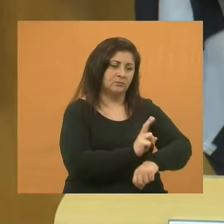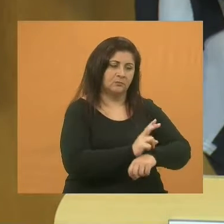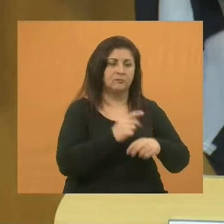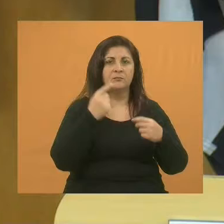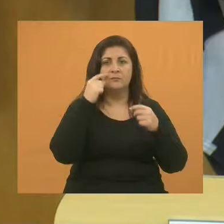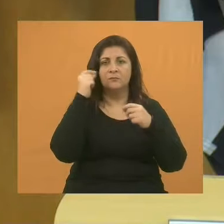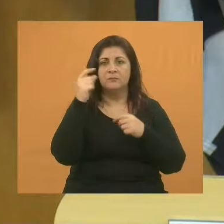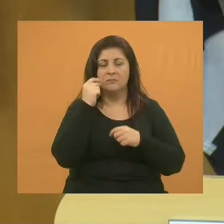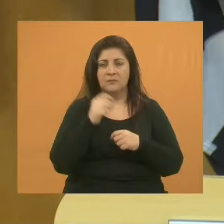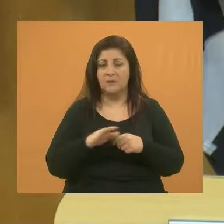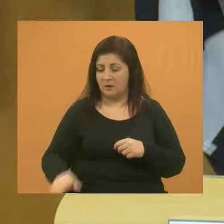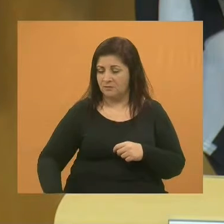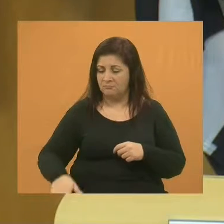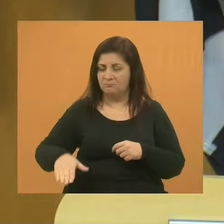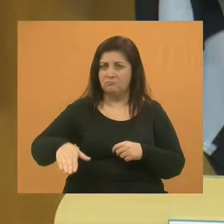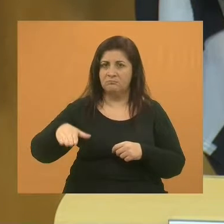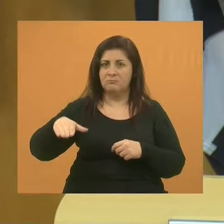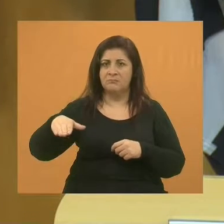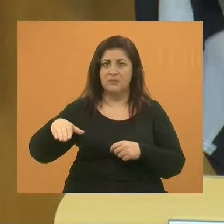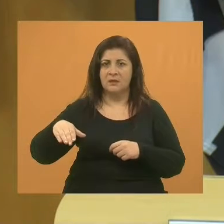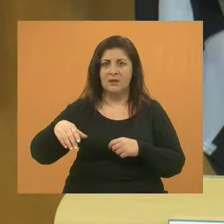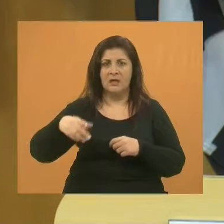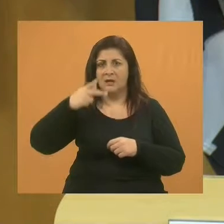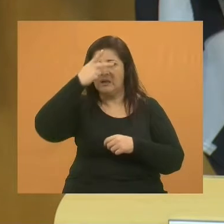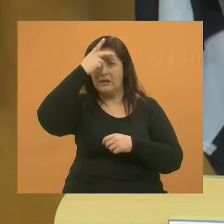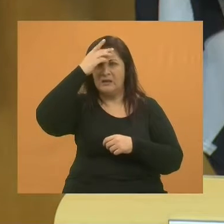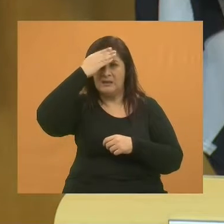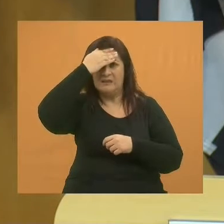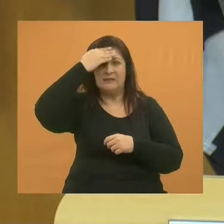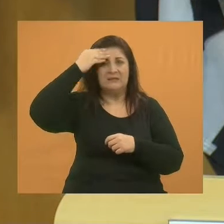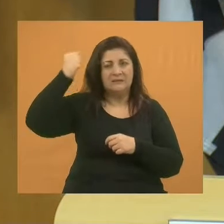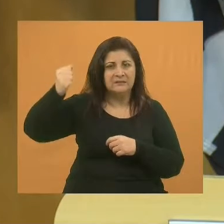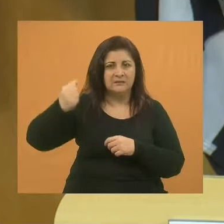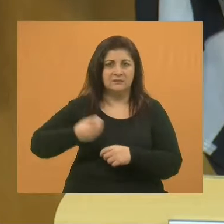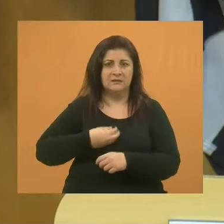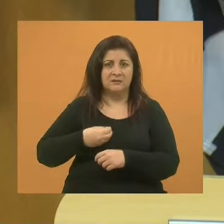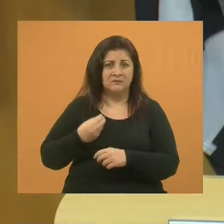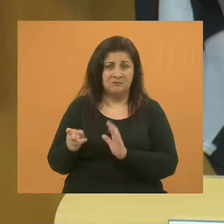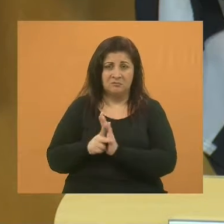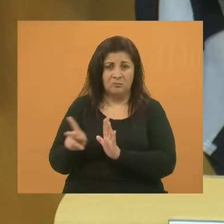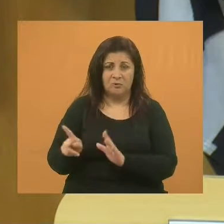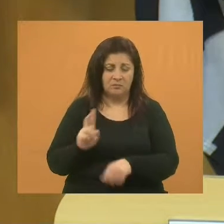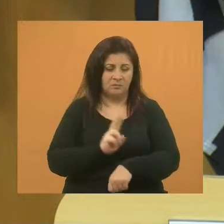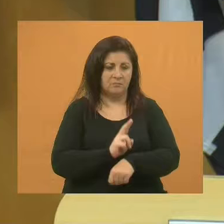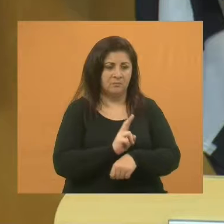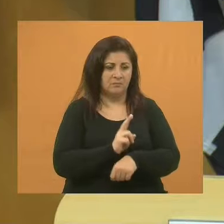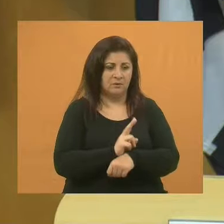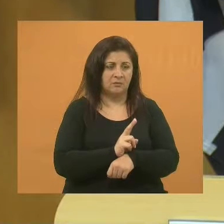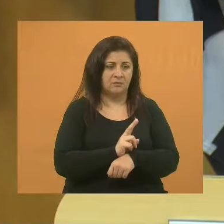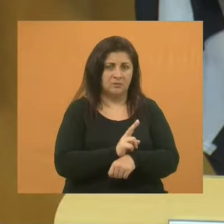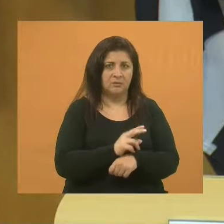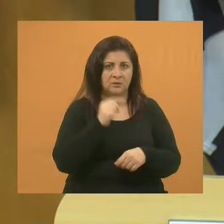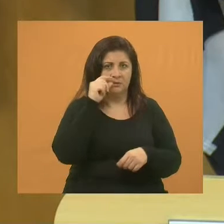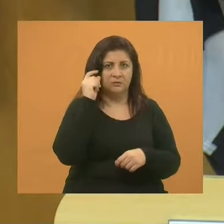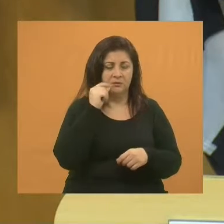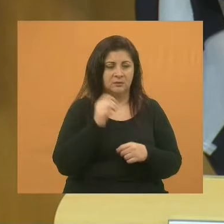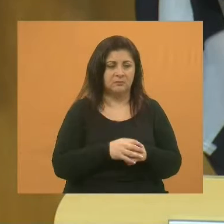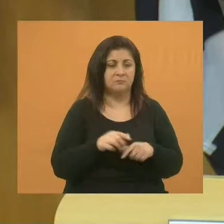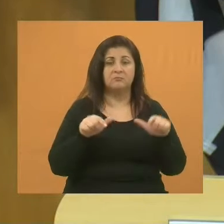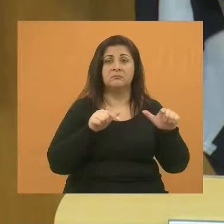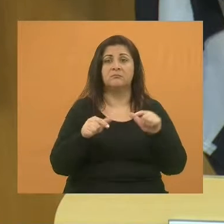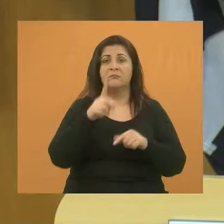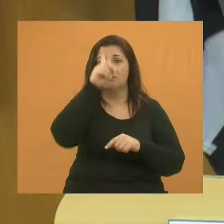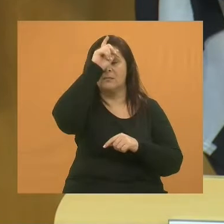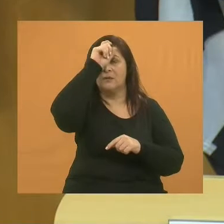pequeno, larguei minha vida para poder cuidar deles. Trabalhei no Hospital da Santa Casa de Jacareí durante 12 anos, como a técnica